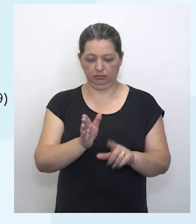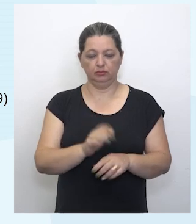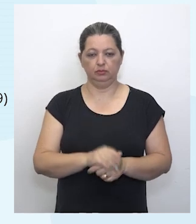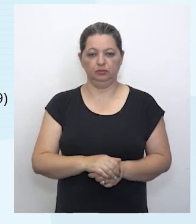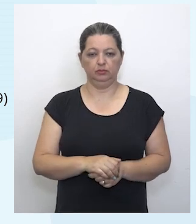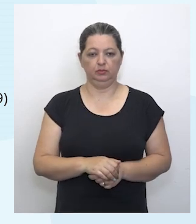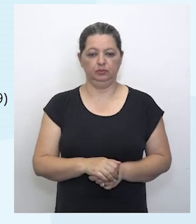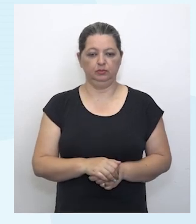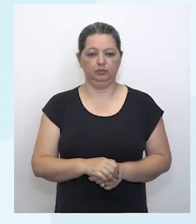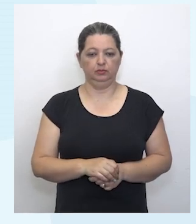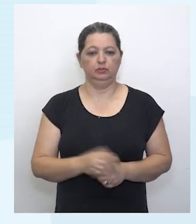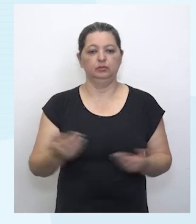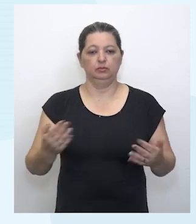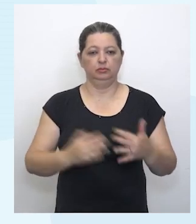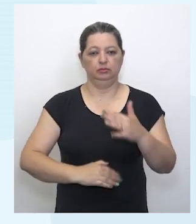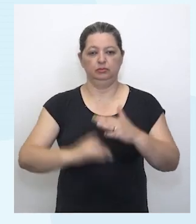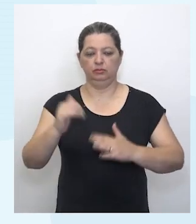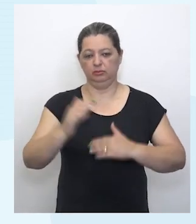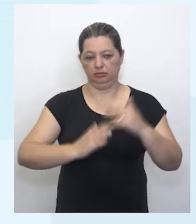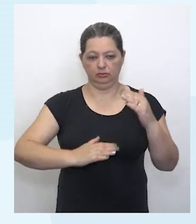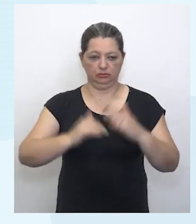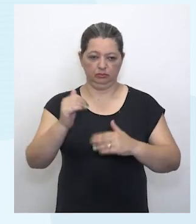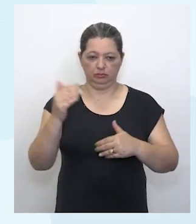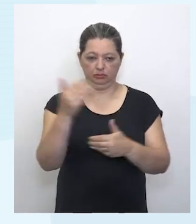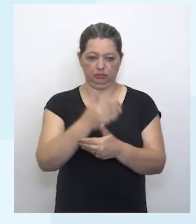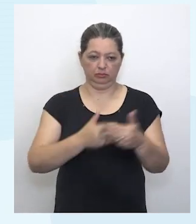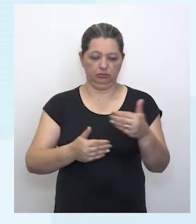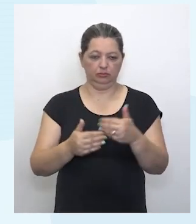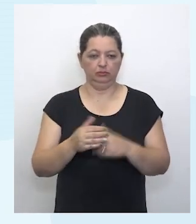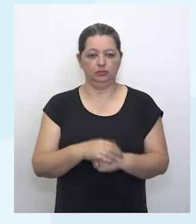Vamos para as habilidades, o próximo slide.